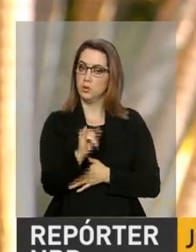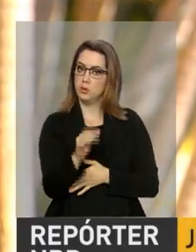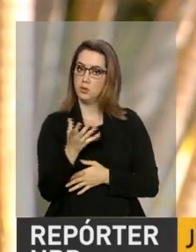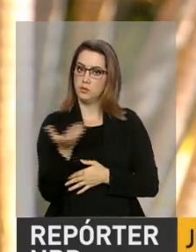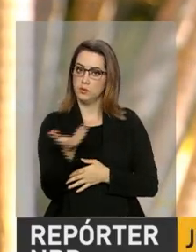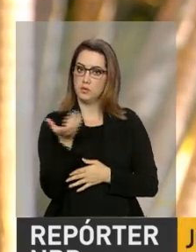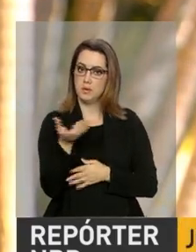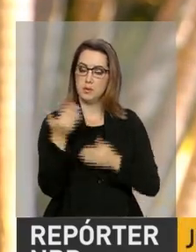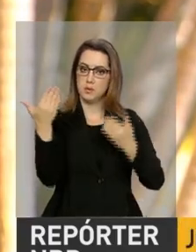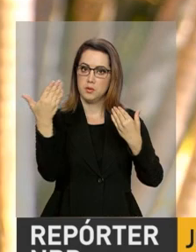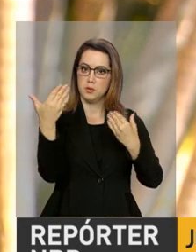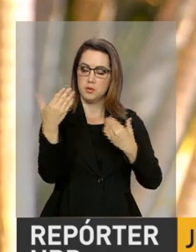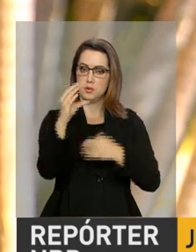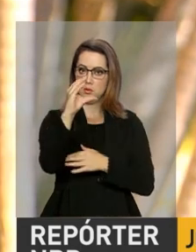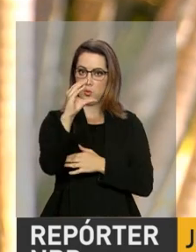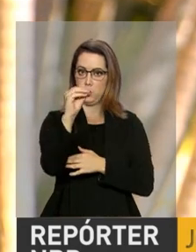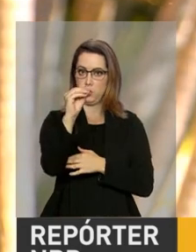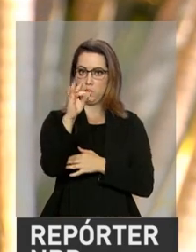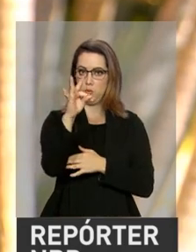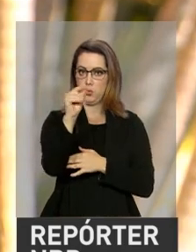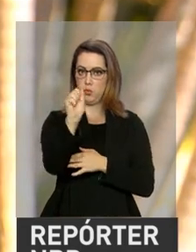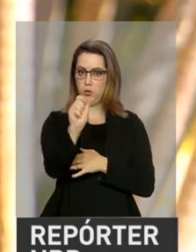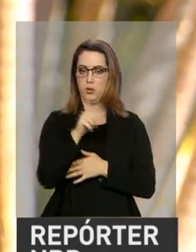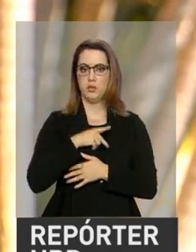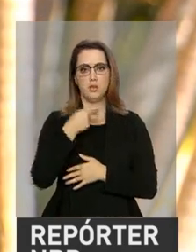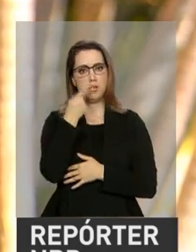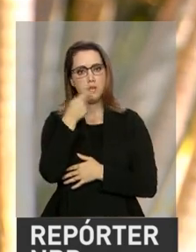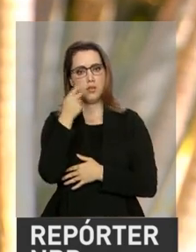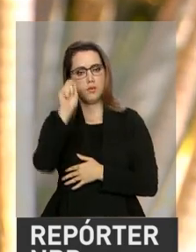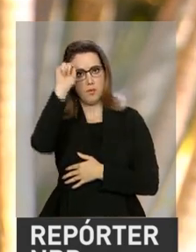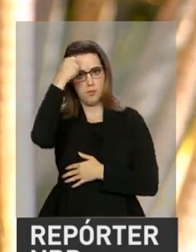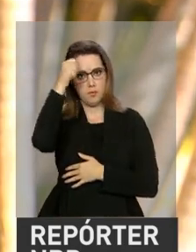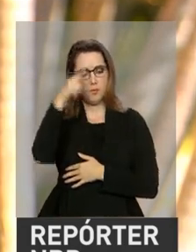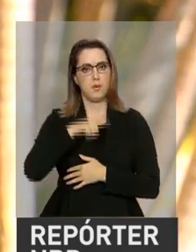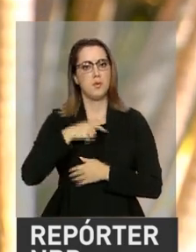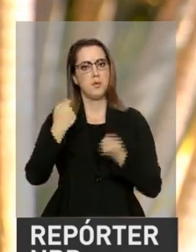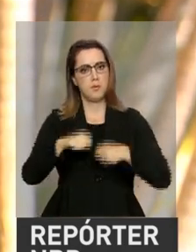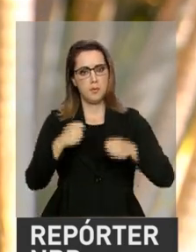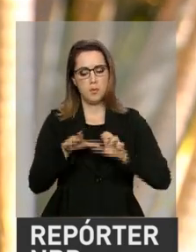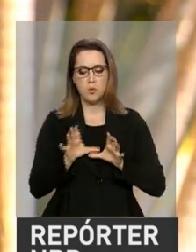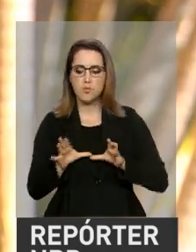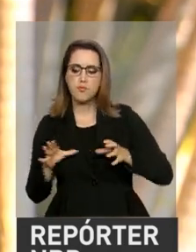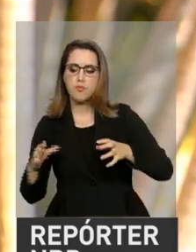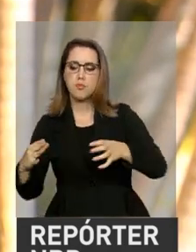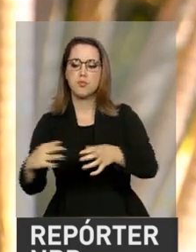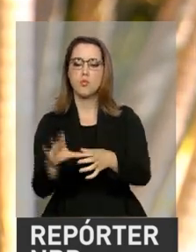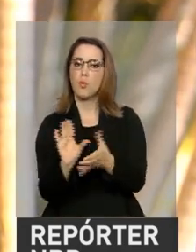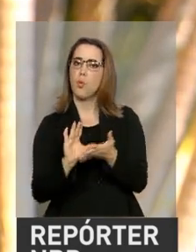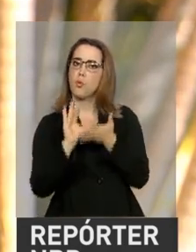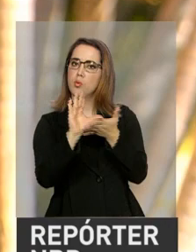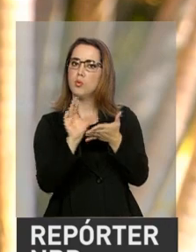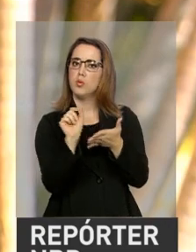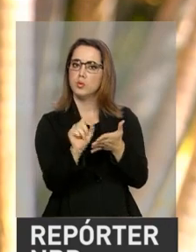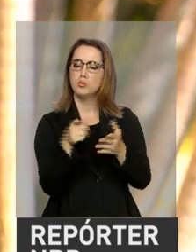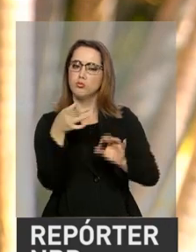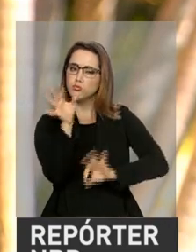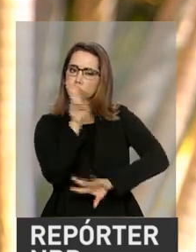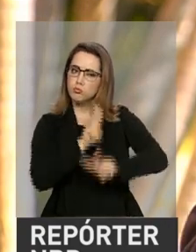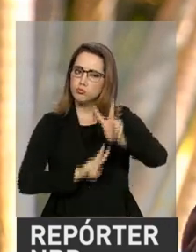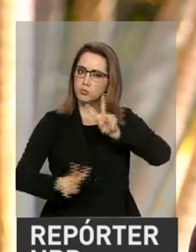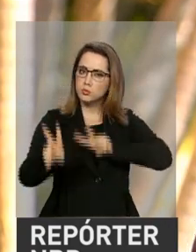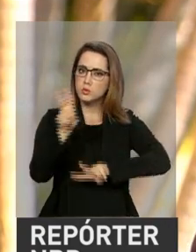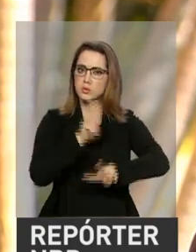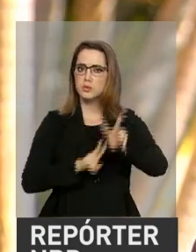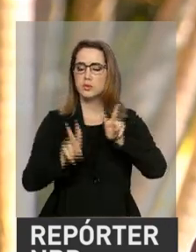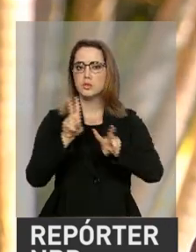pelo sistema de cotas raciais nos concursos públicos vai passar pela análise de uma comissão que vai avaliar os aspectos abre